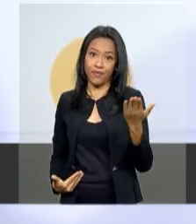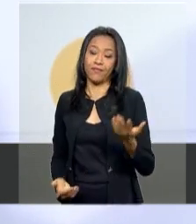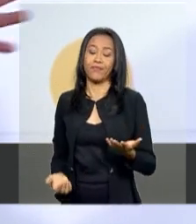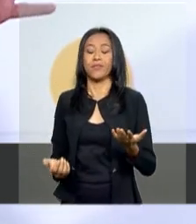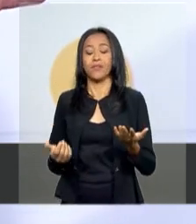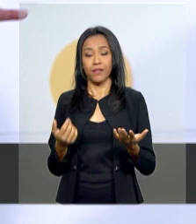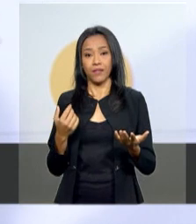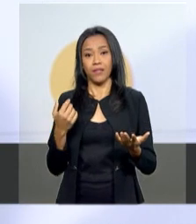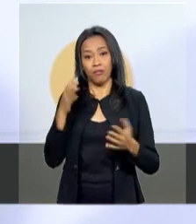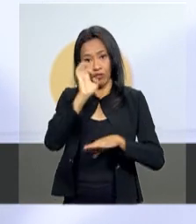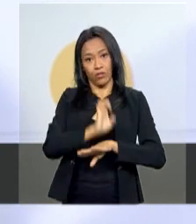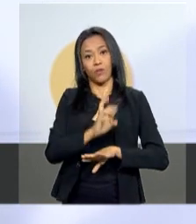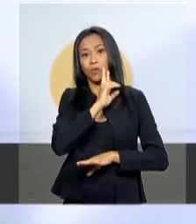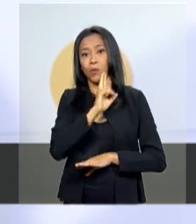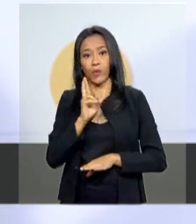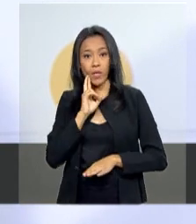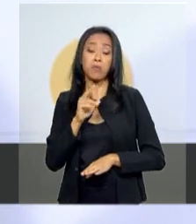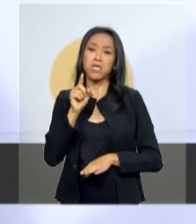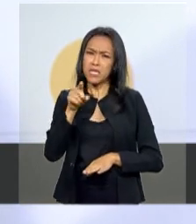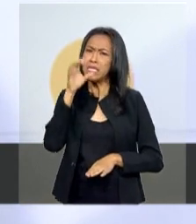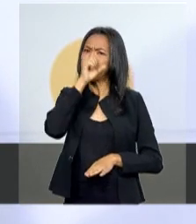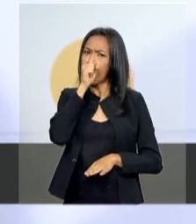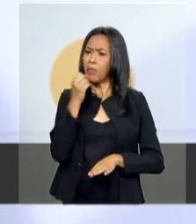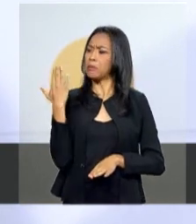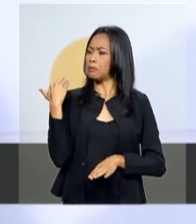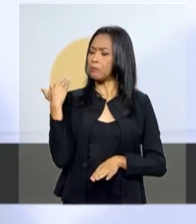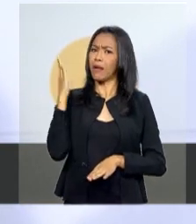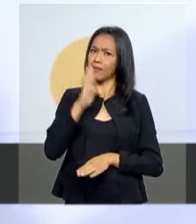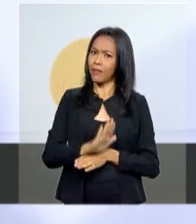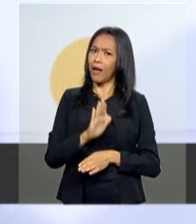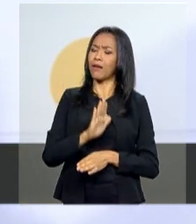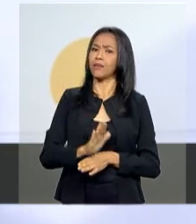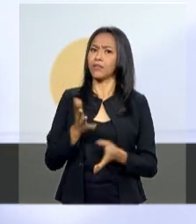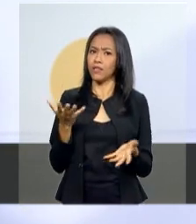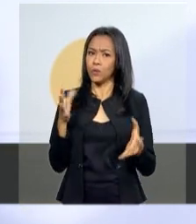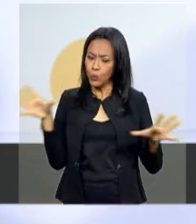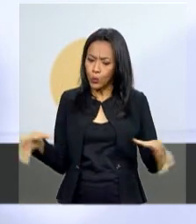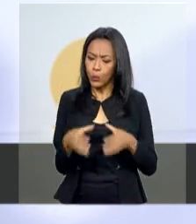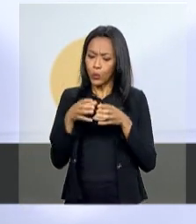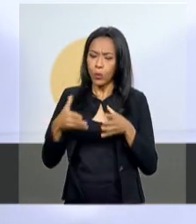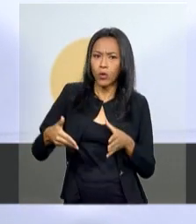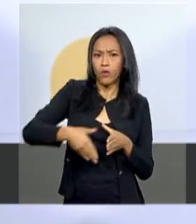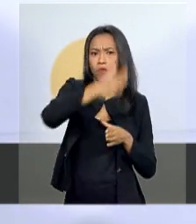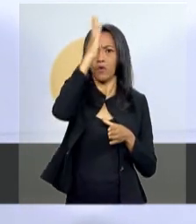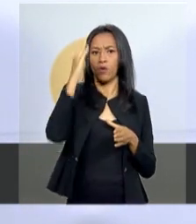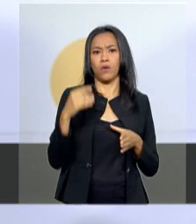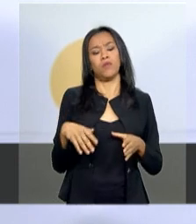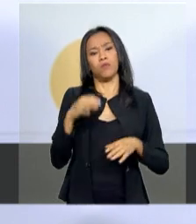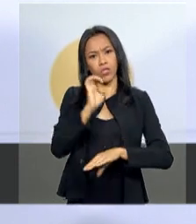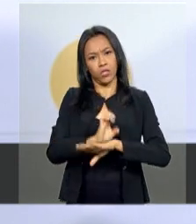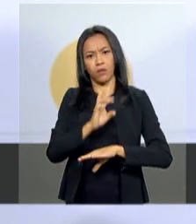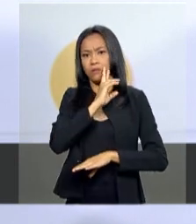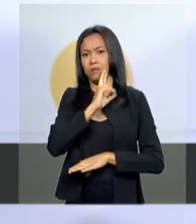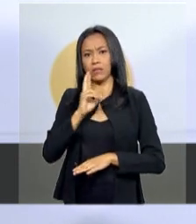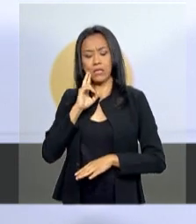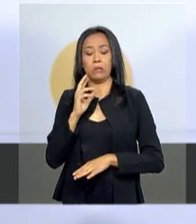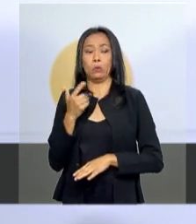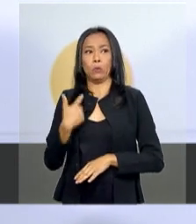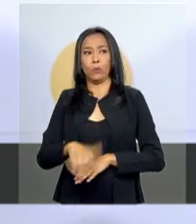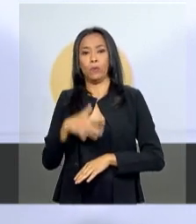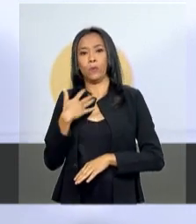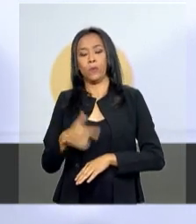aquele aquele ato no sábado à tarde foi simbólico e muito forte para revelar que todos nós